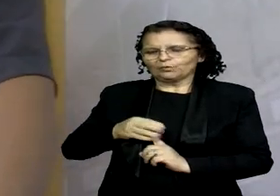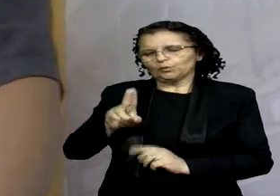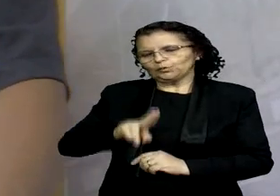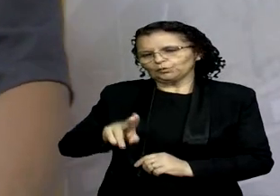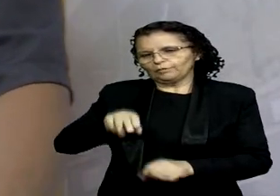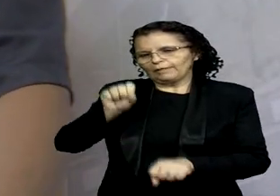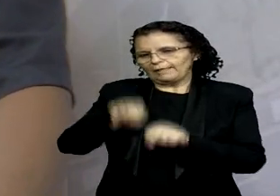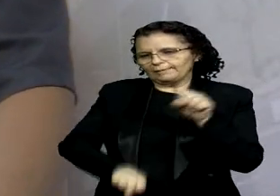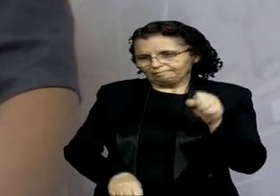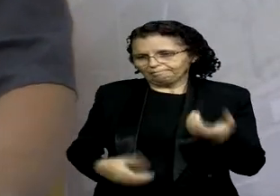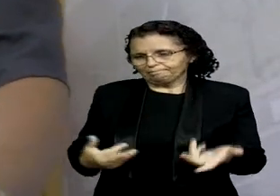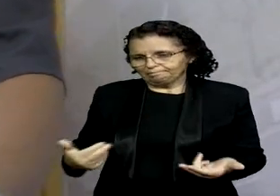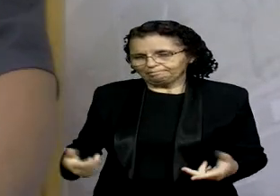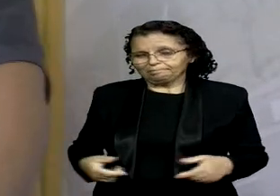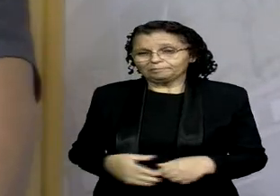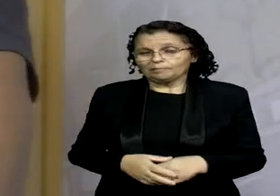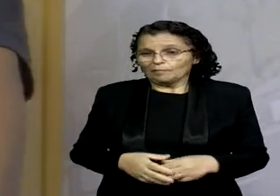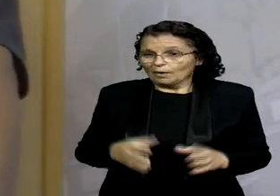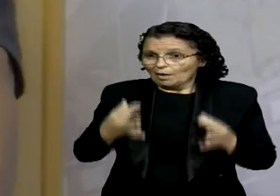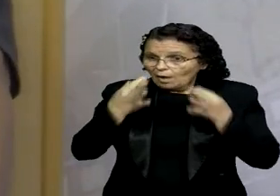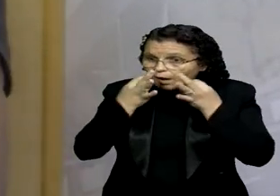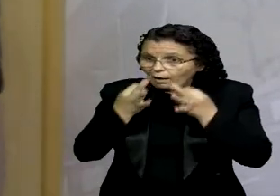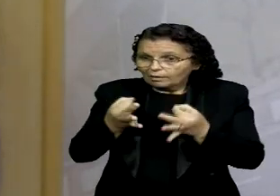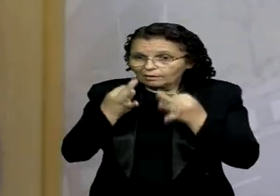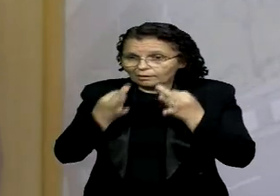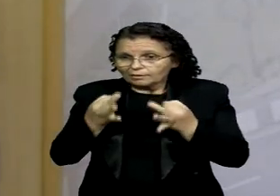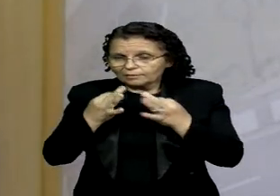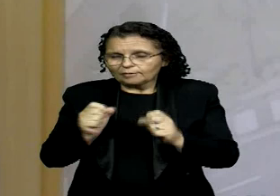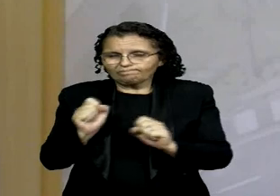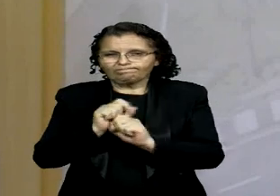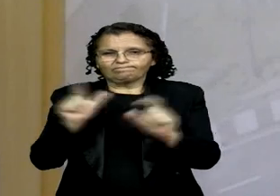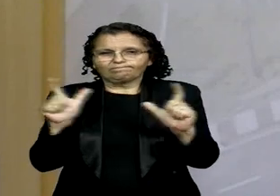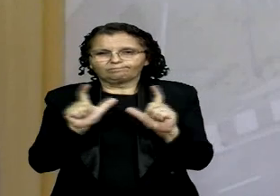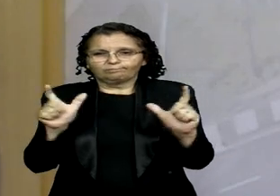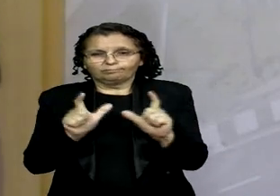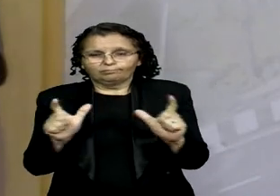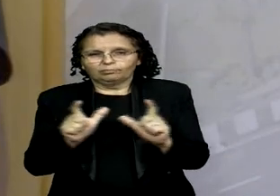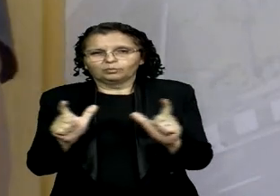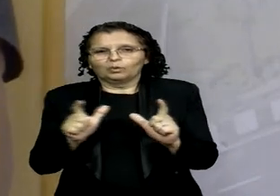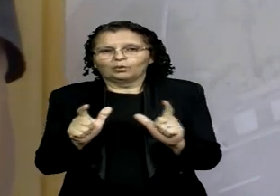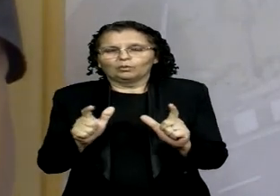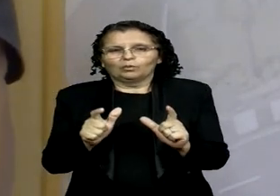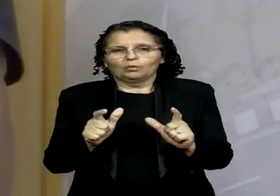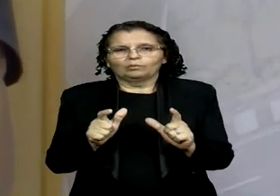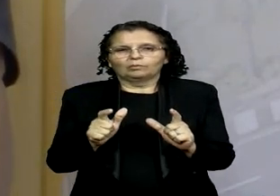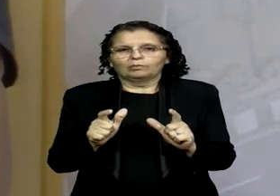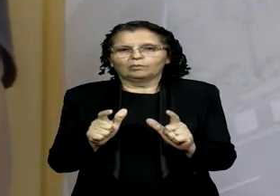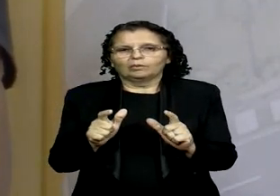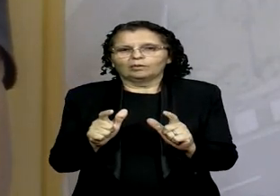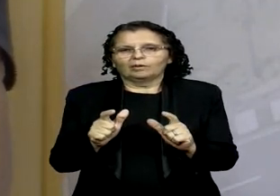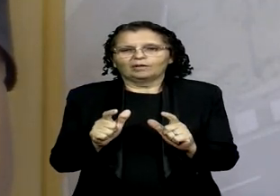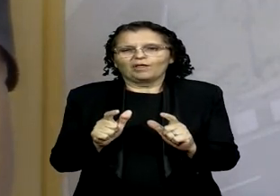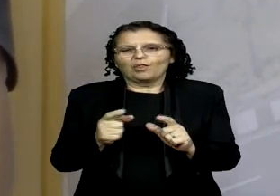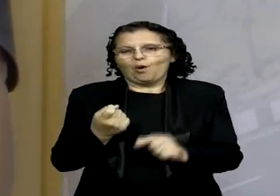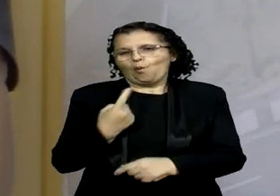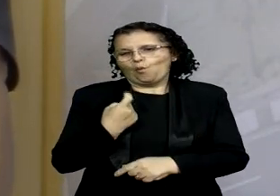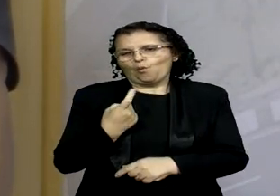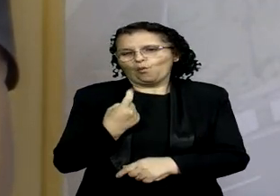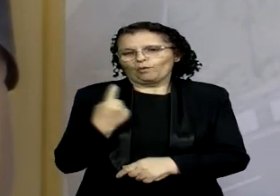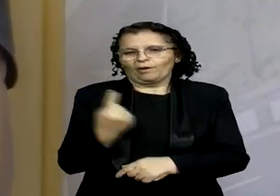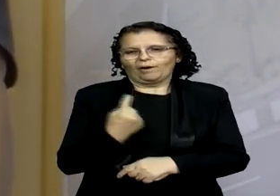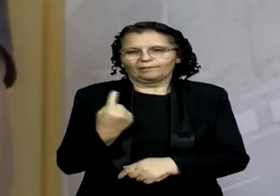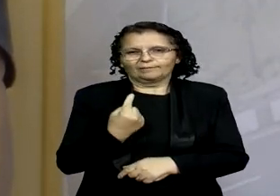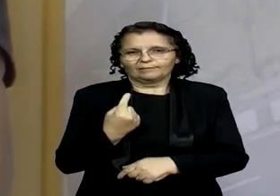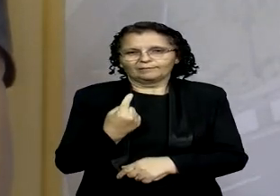estar bem ativas a essa situação, pastor Joel, Ana Paula Rossi, porque o caso não é isolado,